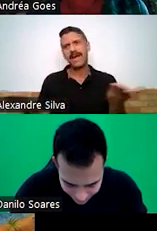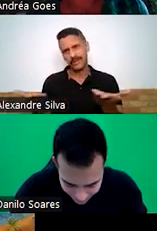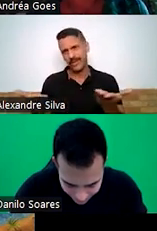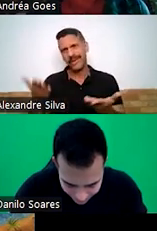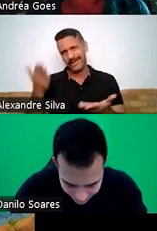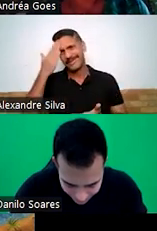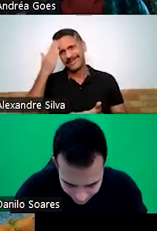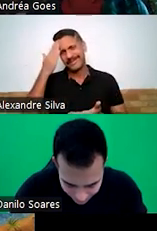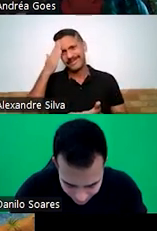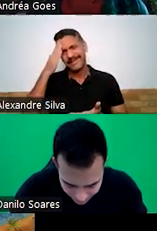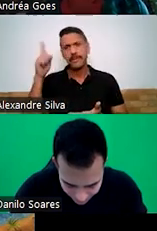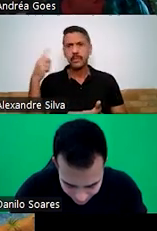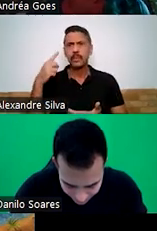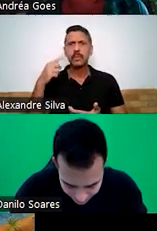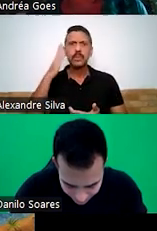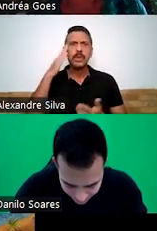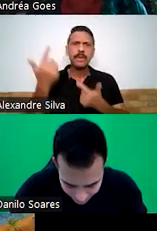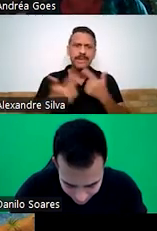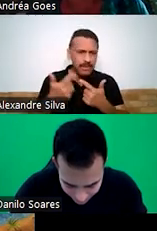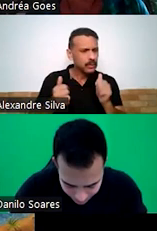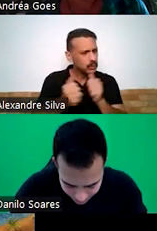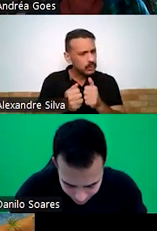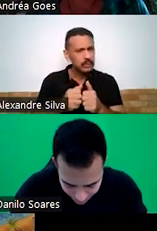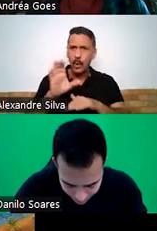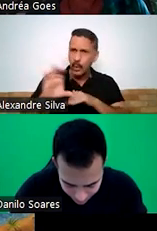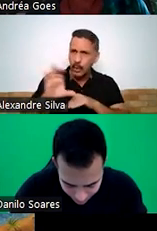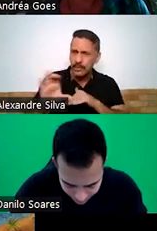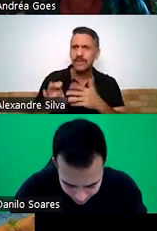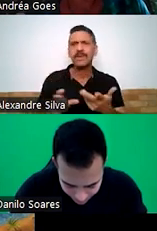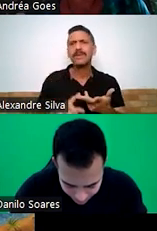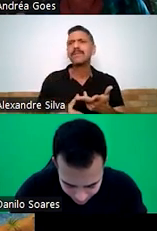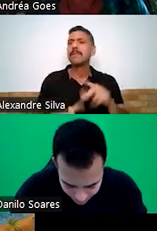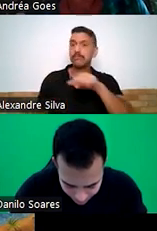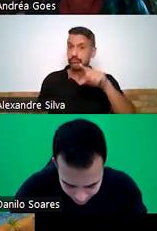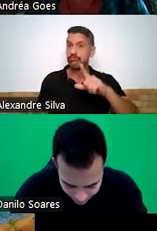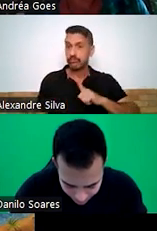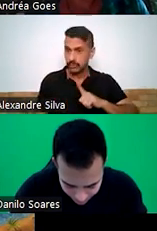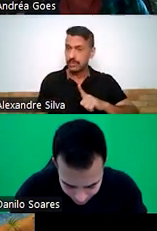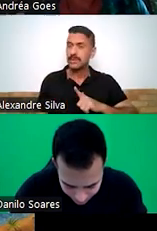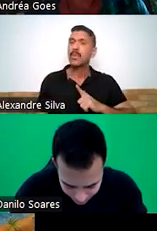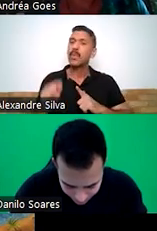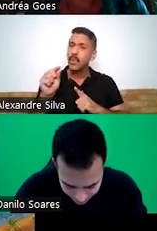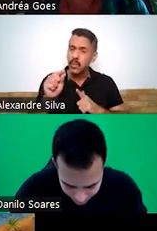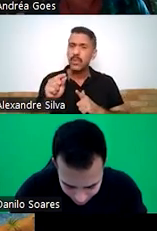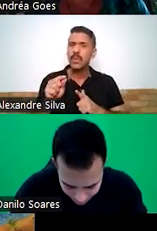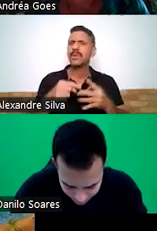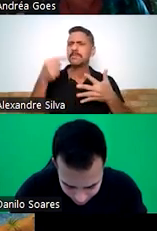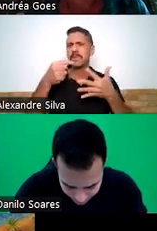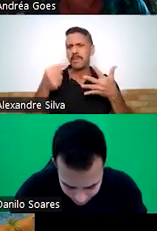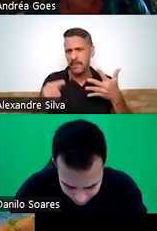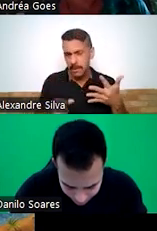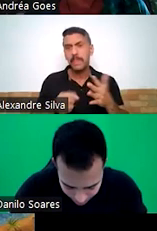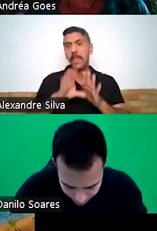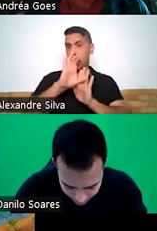alunos adoram estar trabalhando no computador, no telefone deles, e aí a gente tem todos os